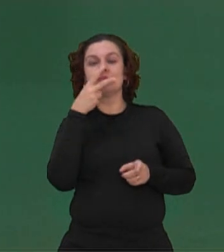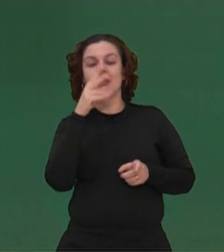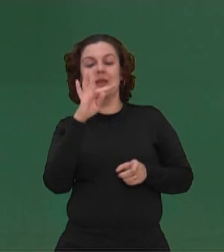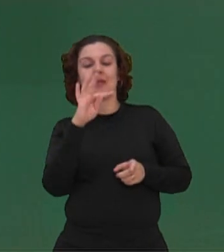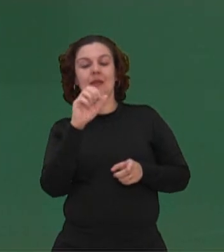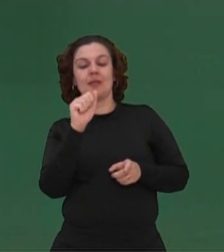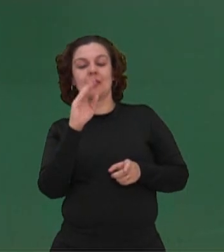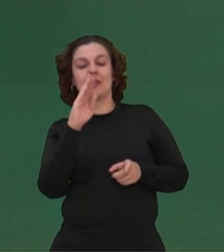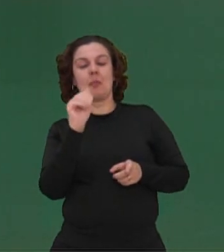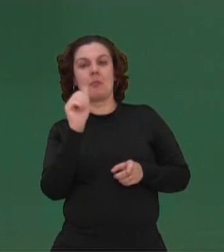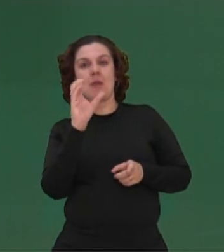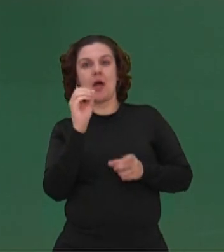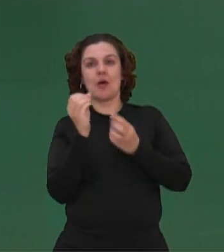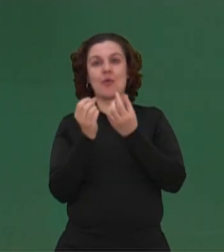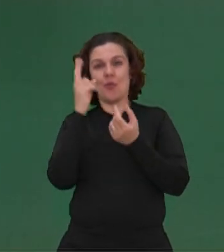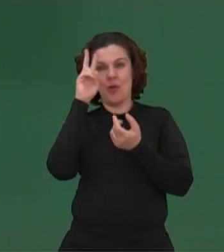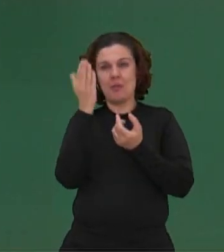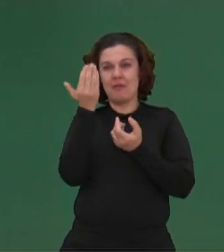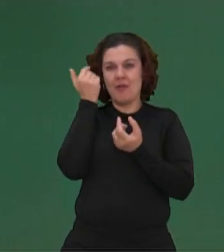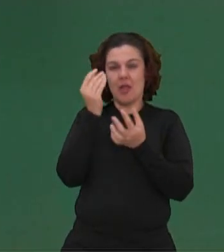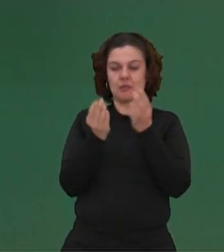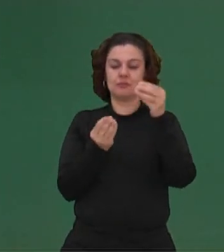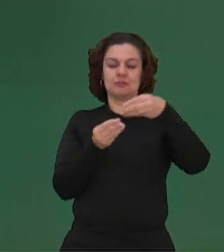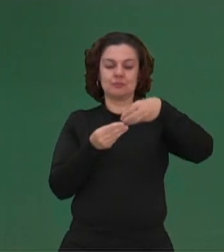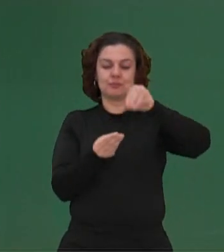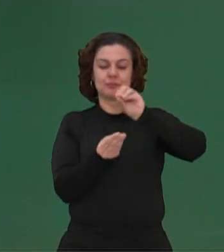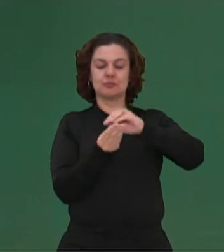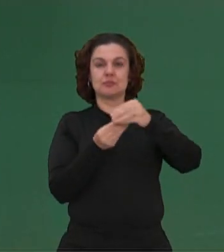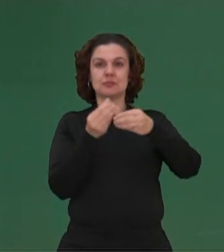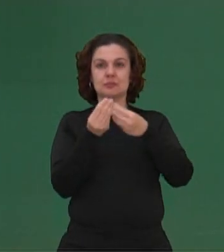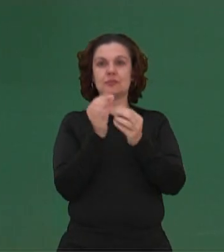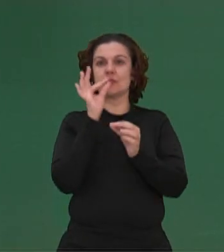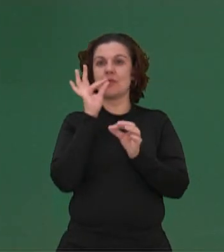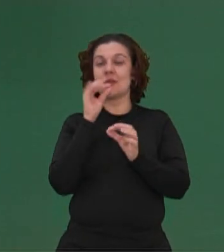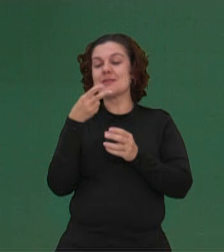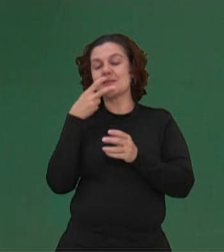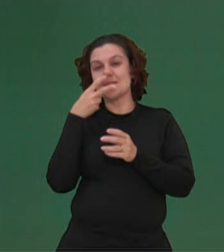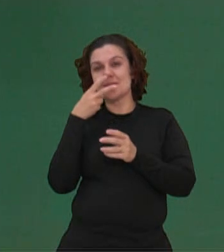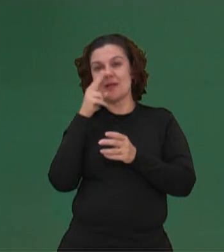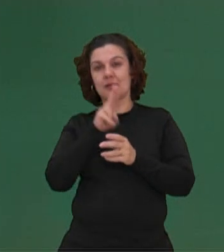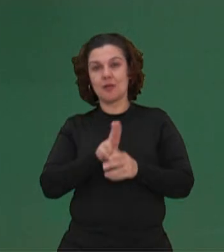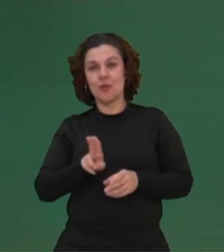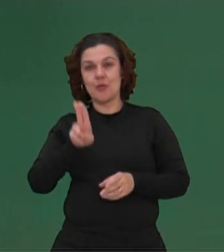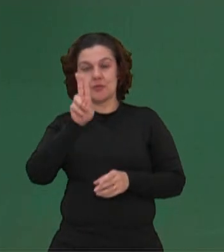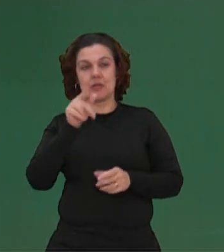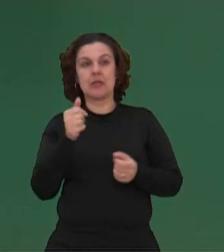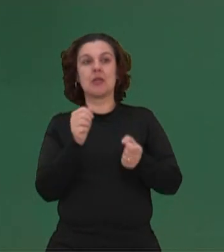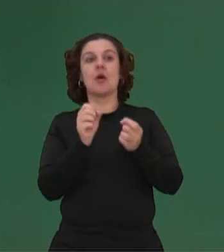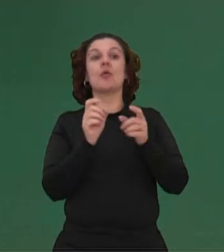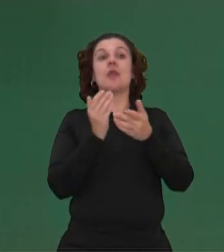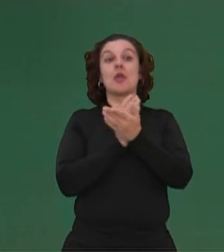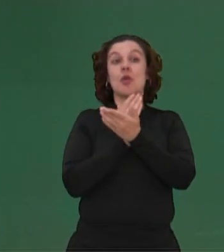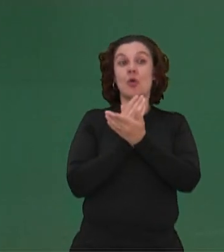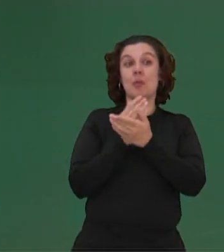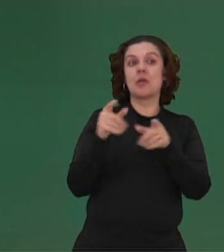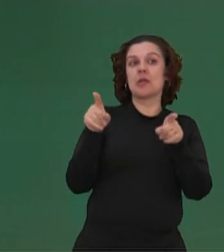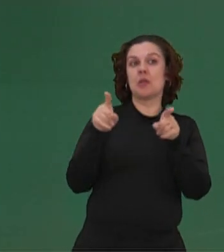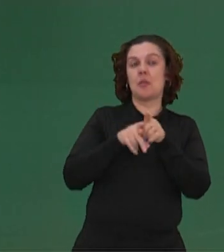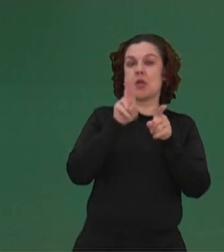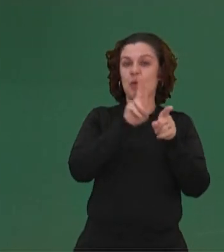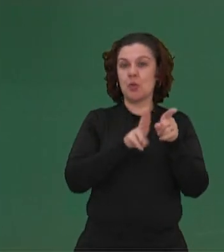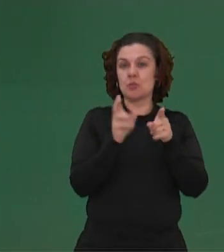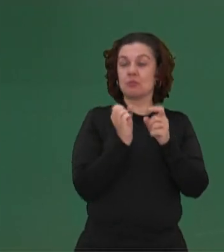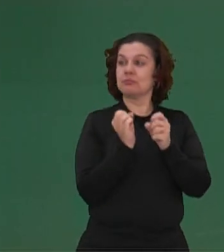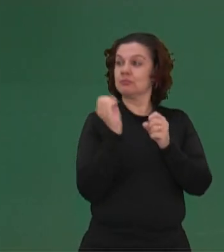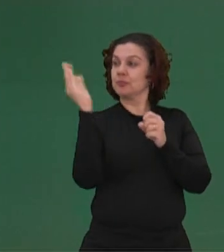muito produzido no Brasil, também para exportação e aí ligado ao comércio de escravos vindos da África. Era um dos